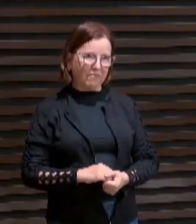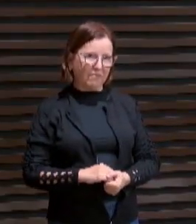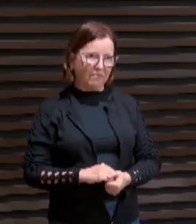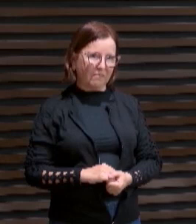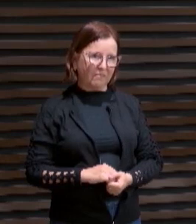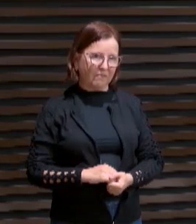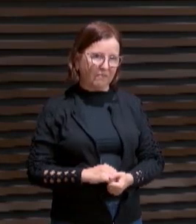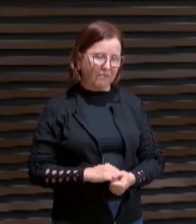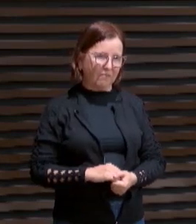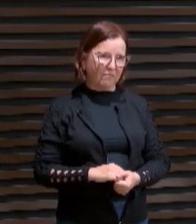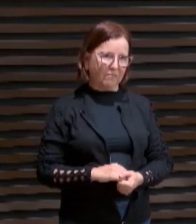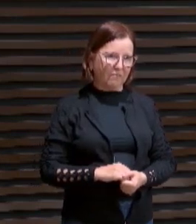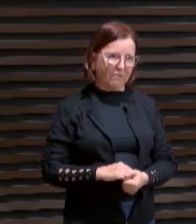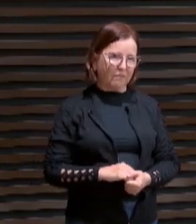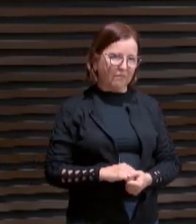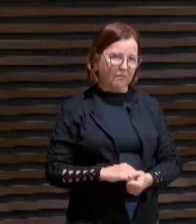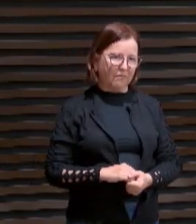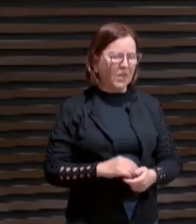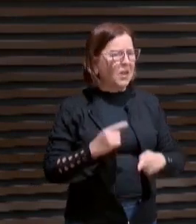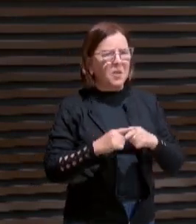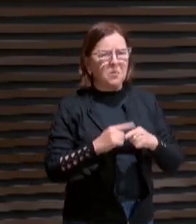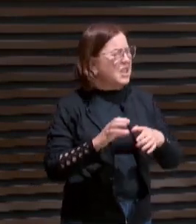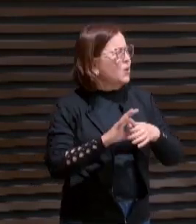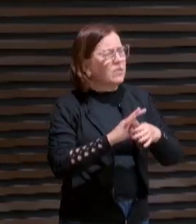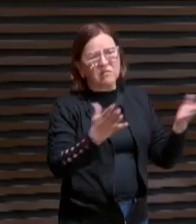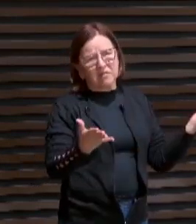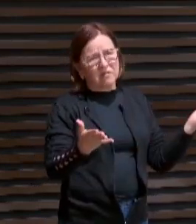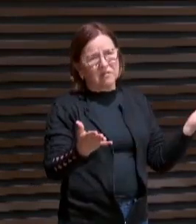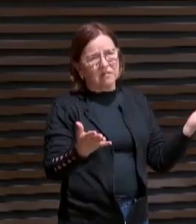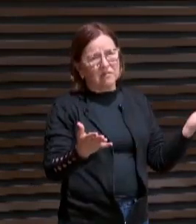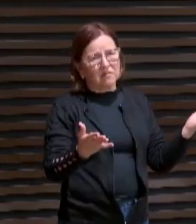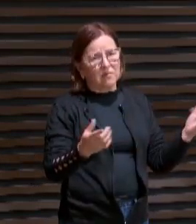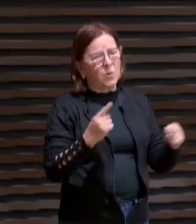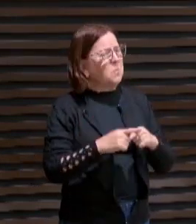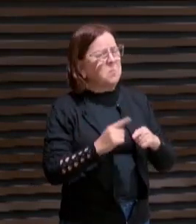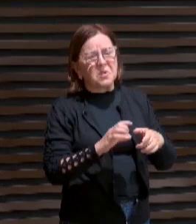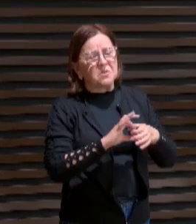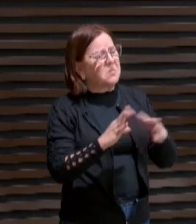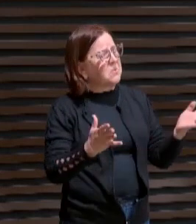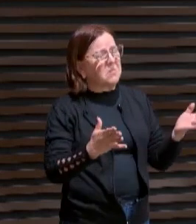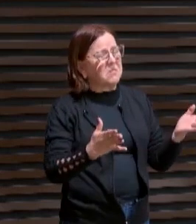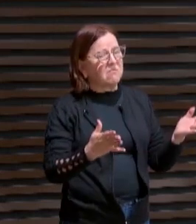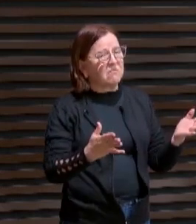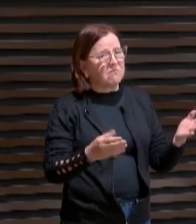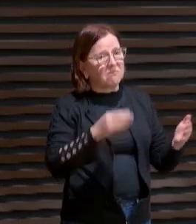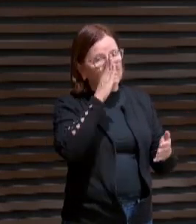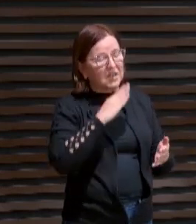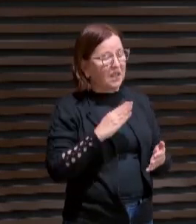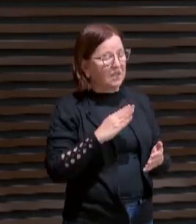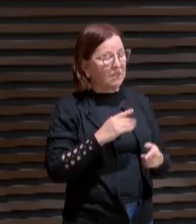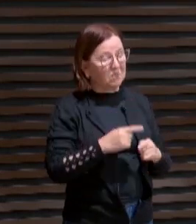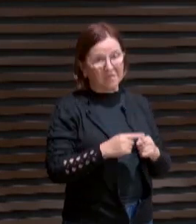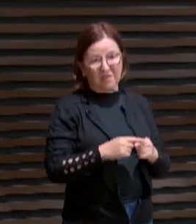E por que você não deu o indulto? E por que você não deu a graça? Porque ele não podia.